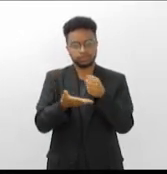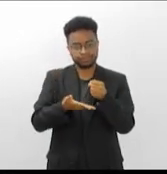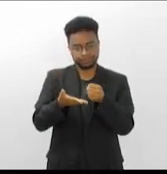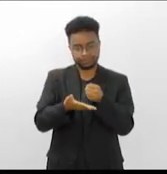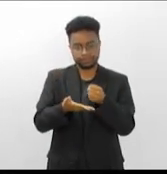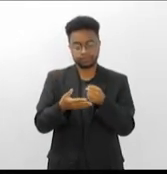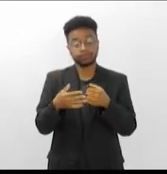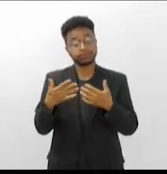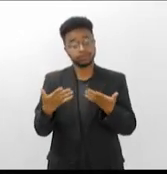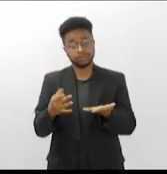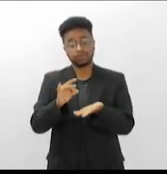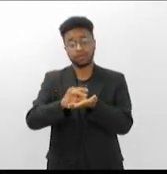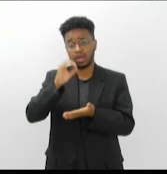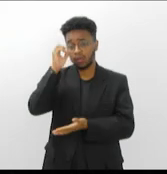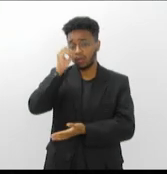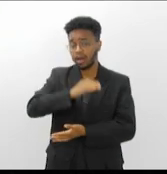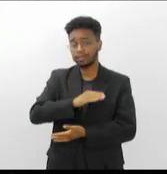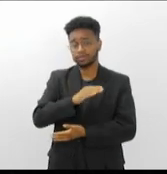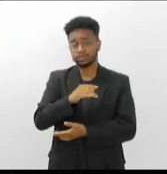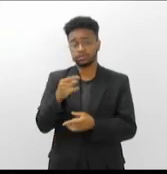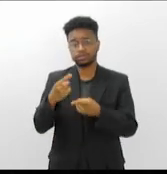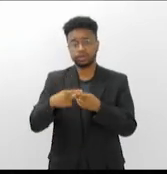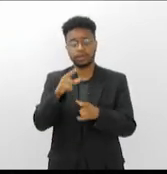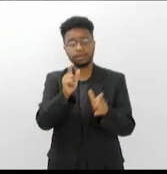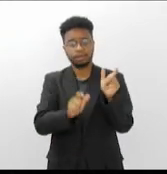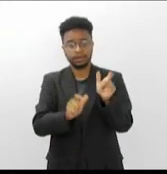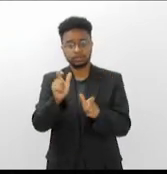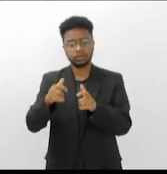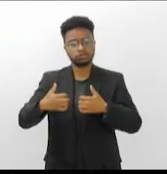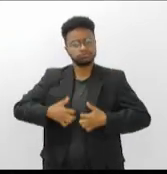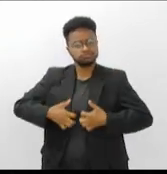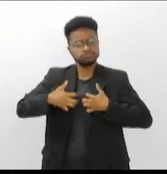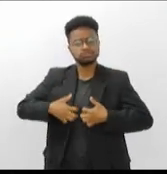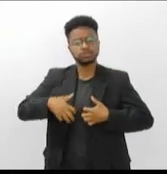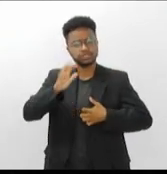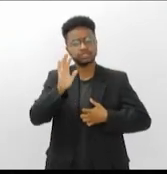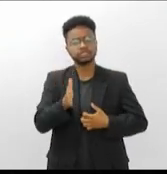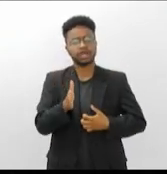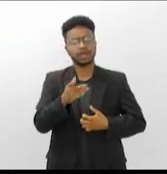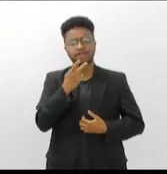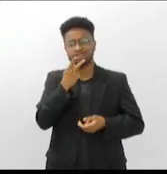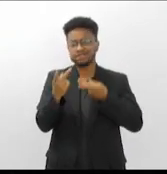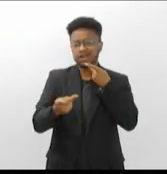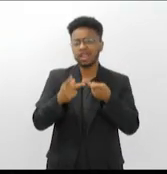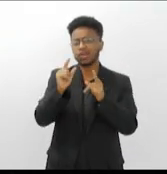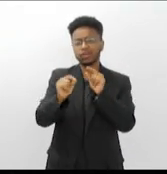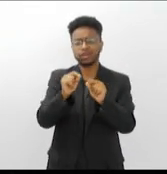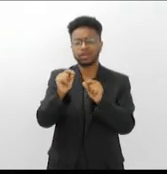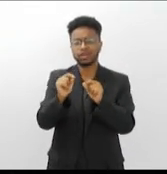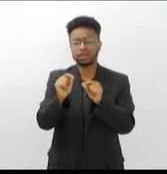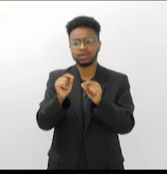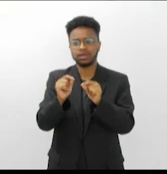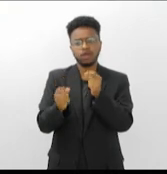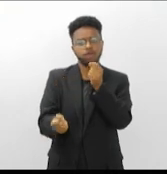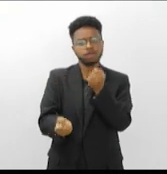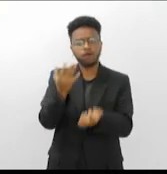que aquilo era um absurdo, que as pessoas mais revoltadas já estavam falando em atear fogo em ônibus, que